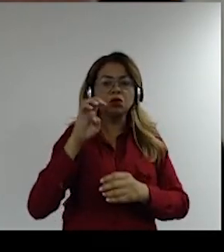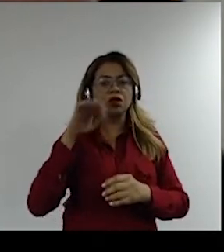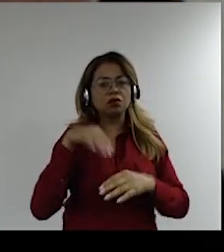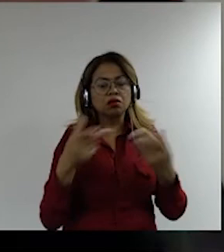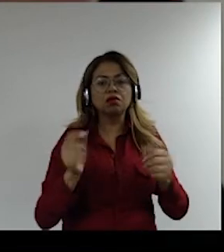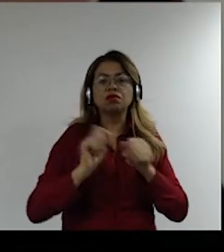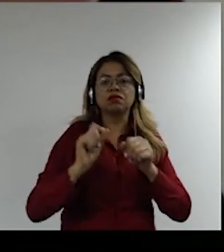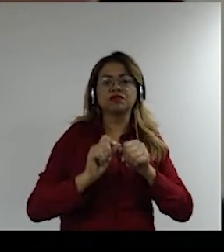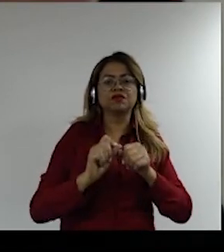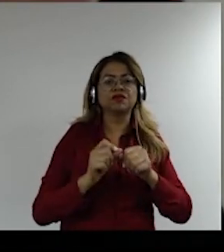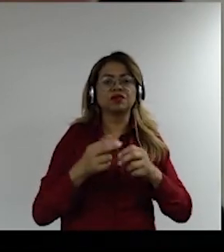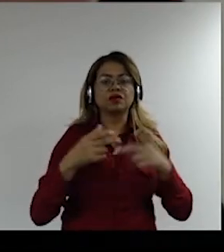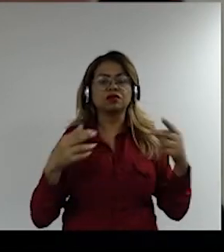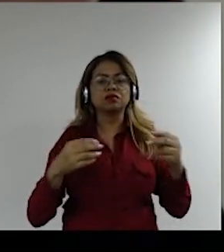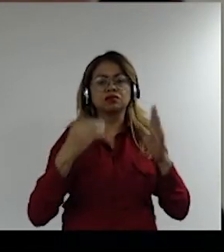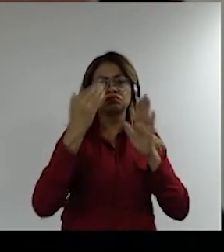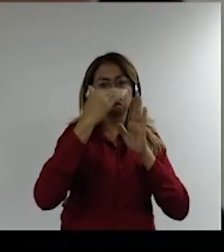fizeram